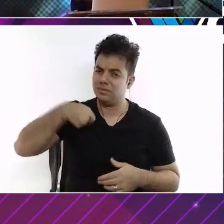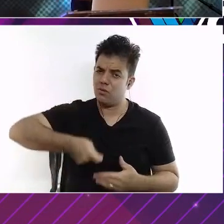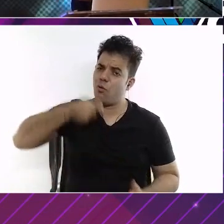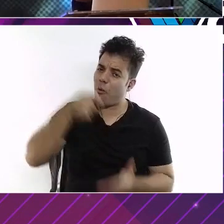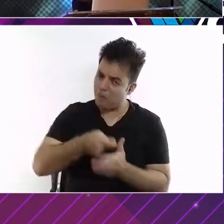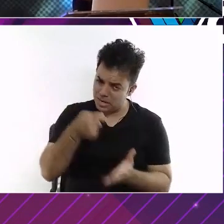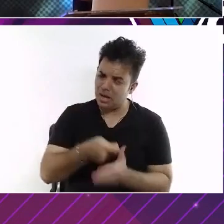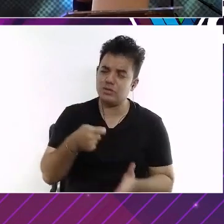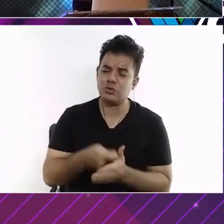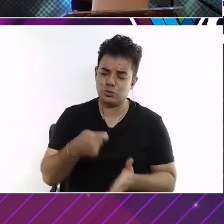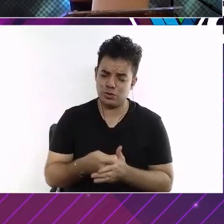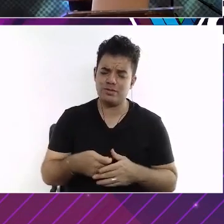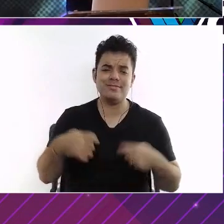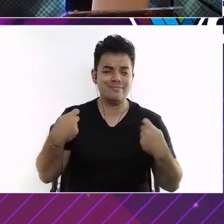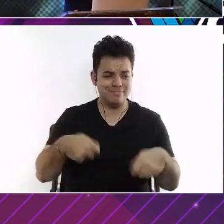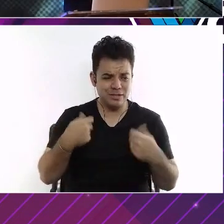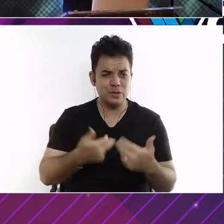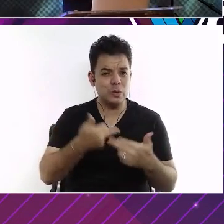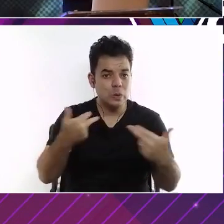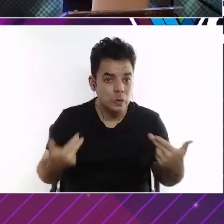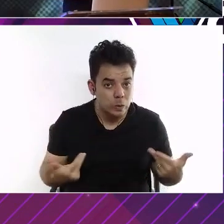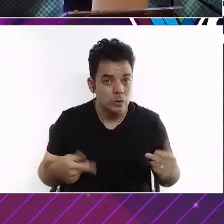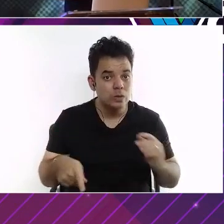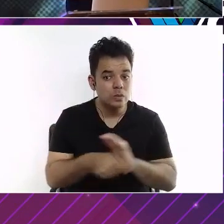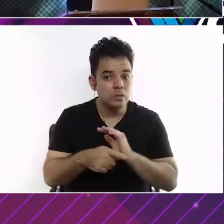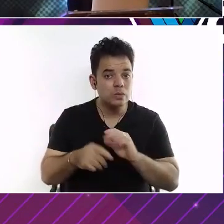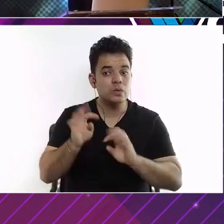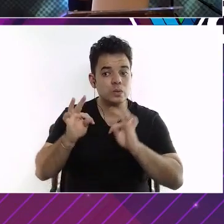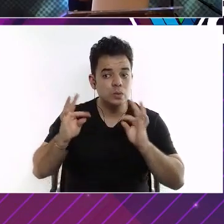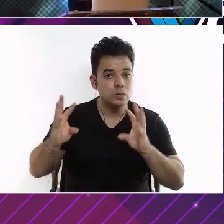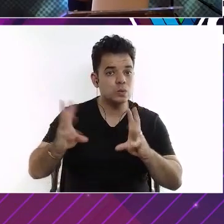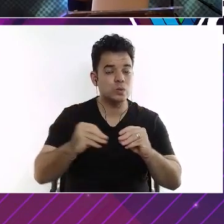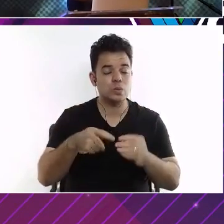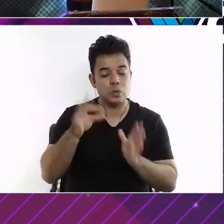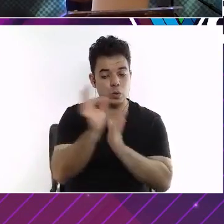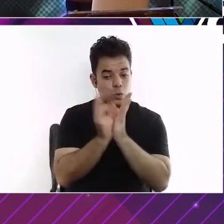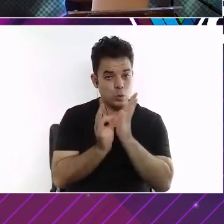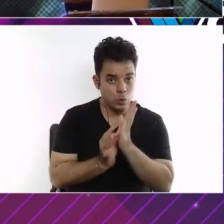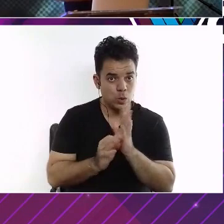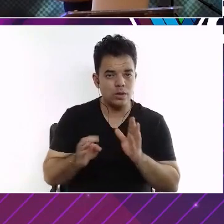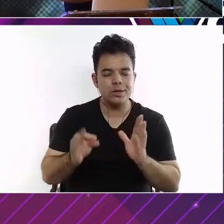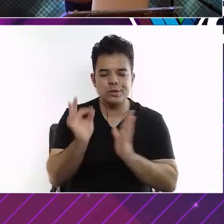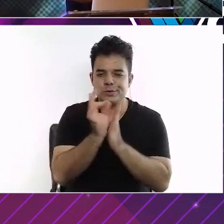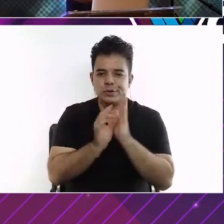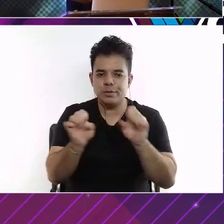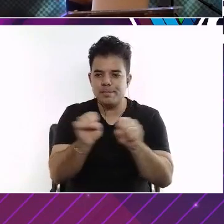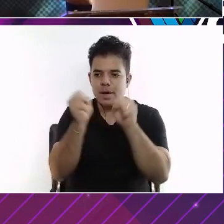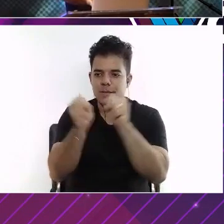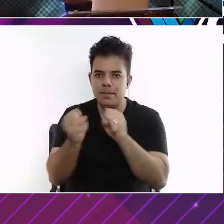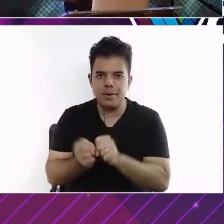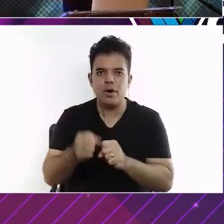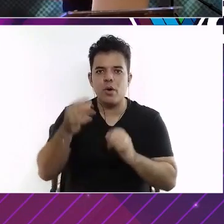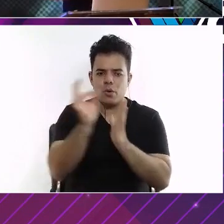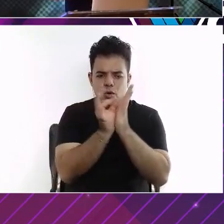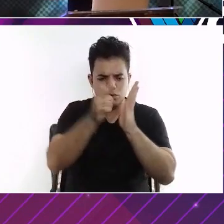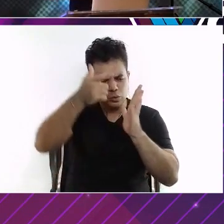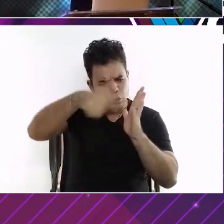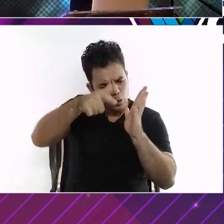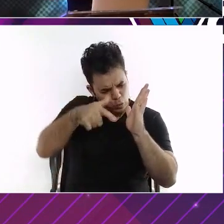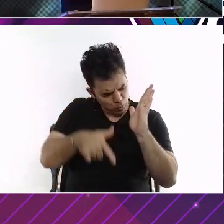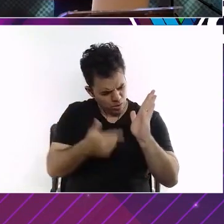A gente precisa de coesão nas bases de código. Código fragmentado e ou redundante pode,